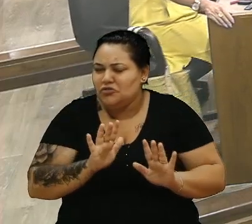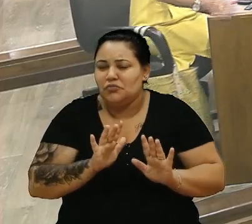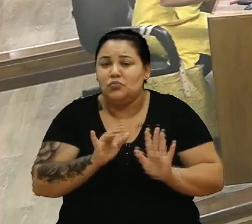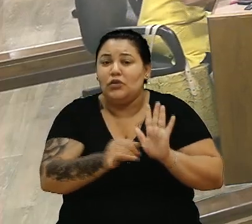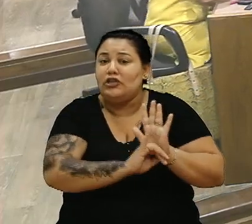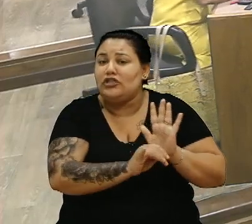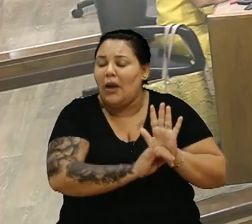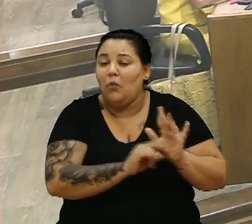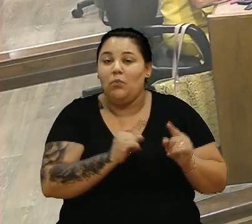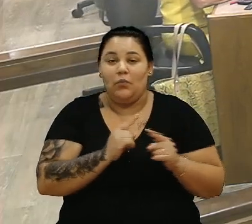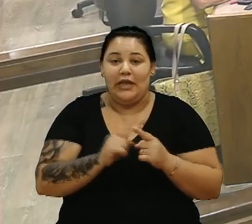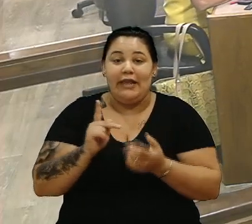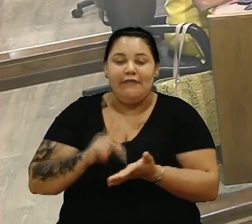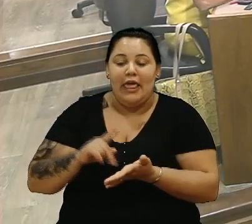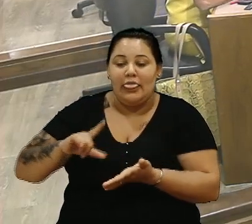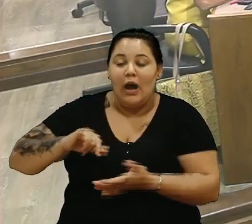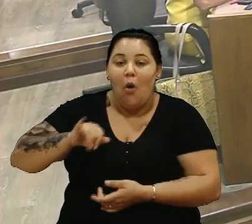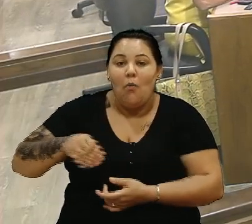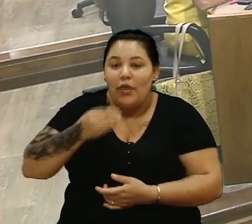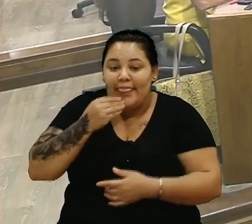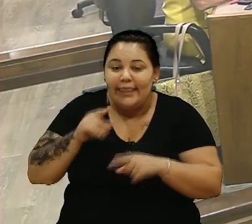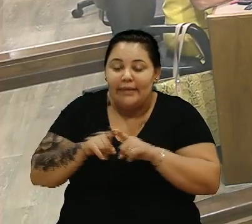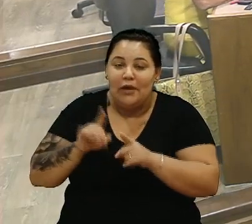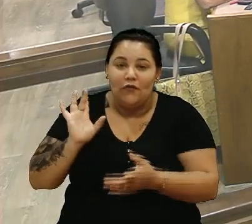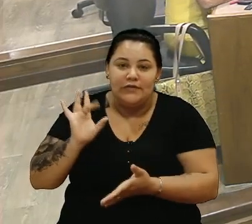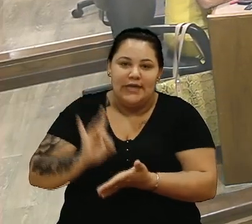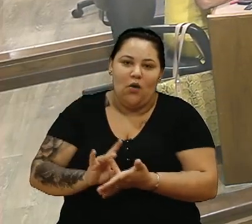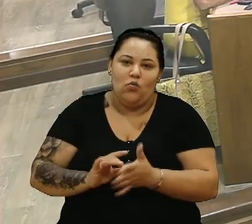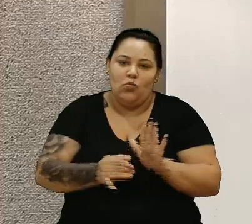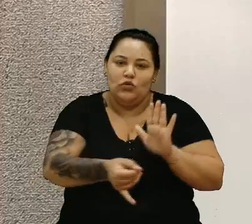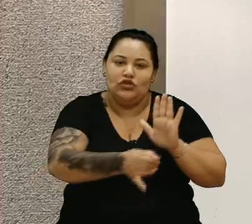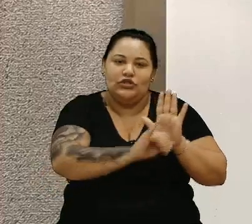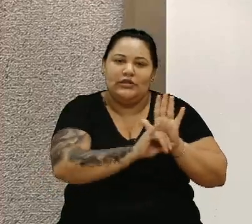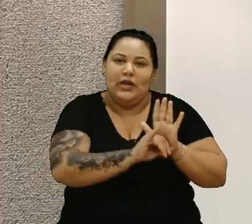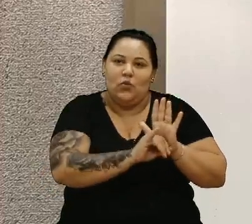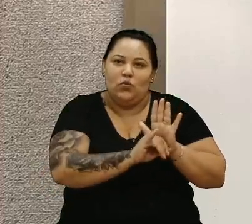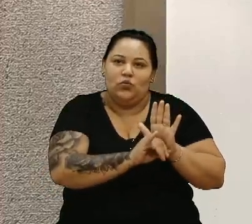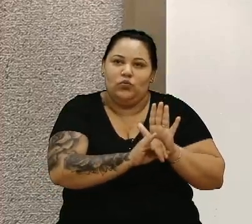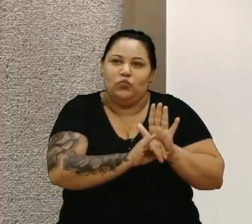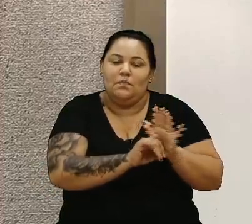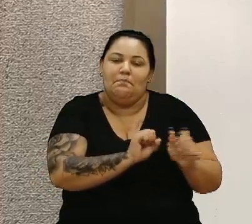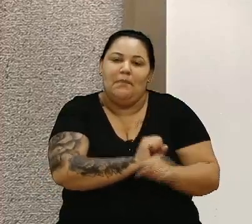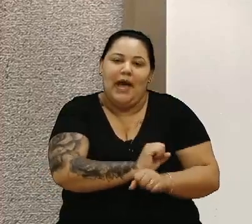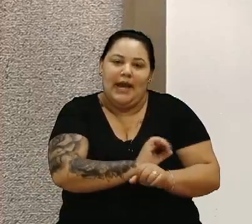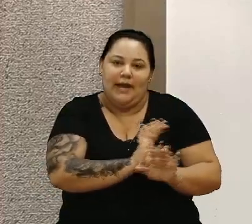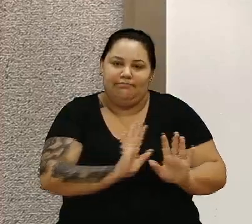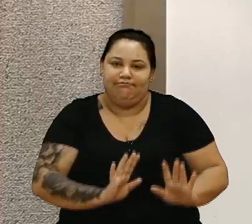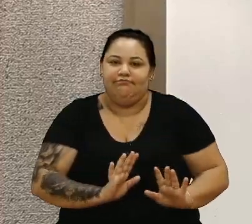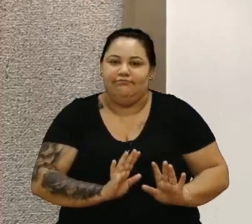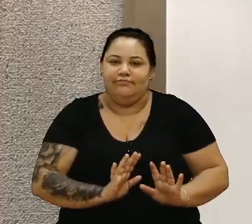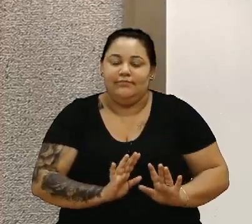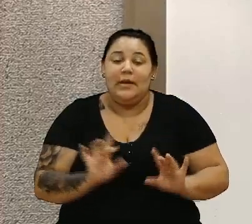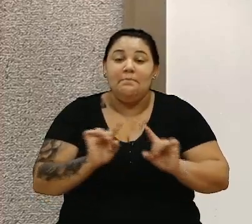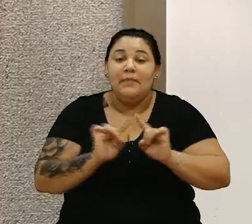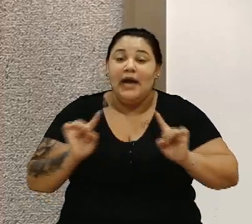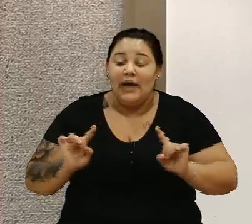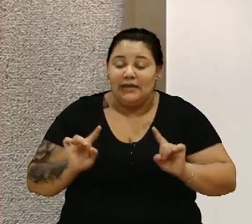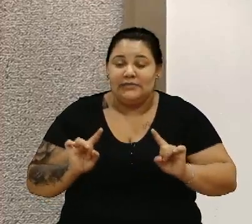de fato, tinha possibilidades reais de o edital ser deserto, né? Mas